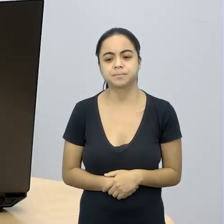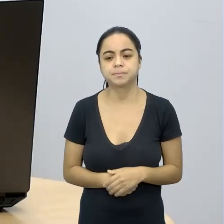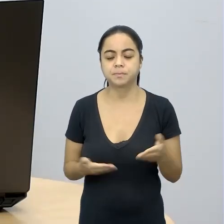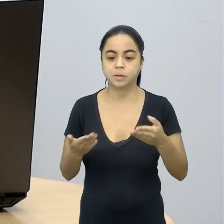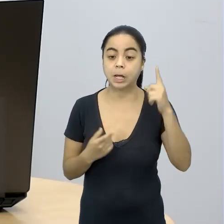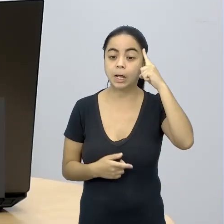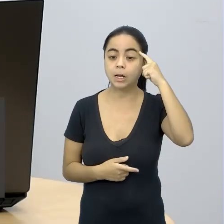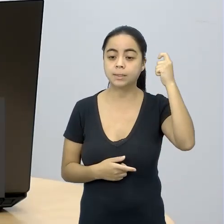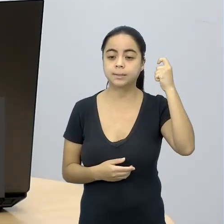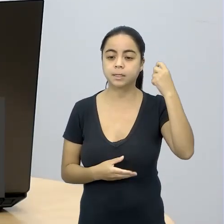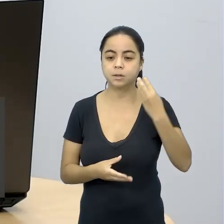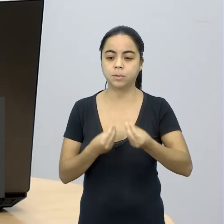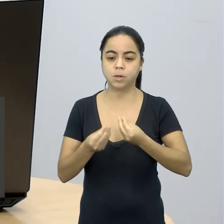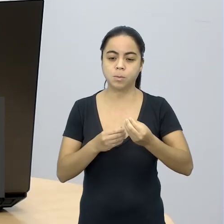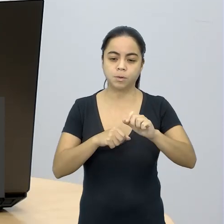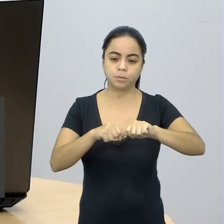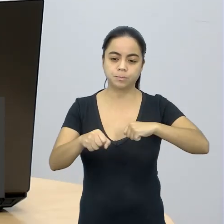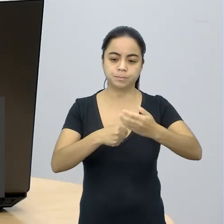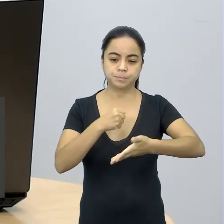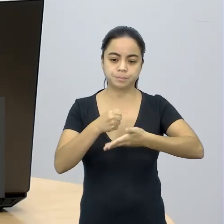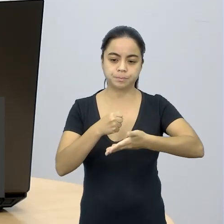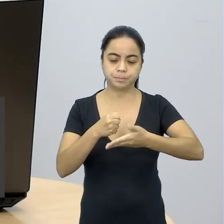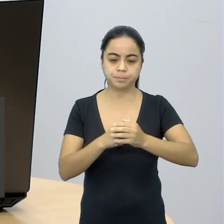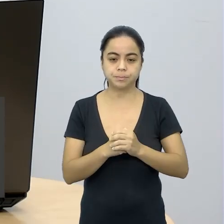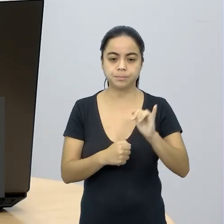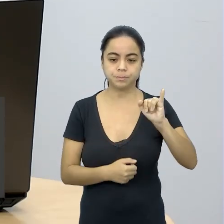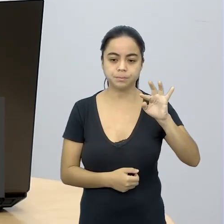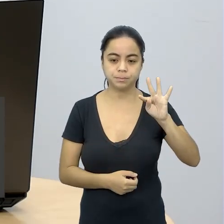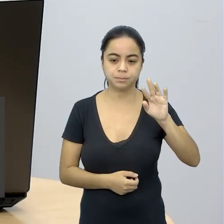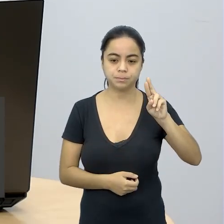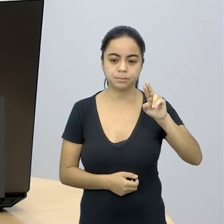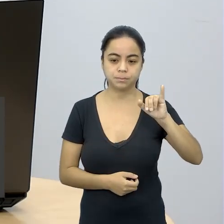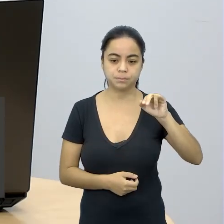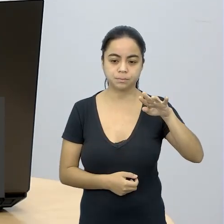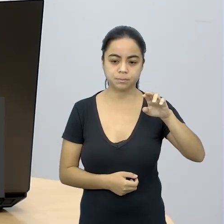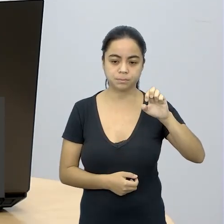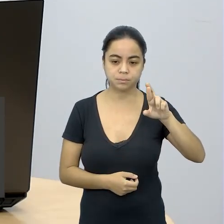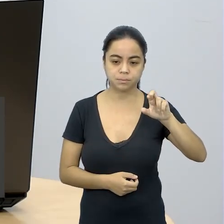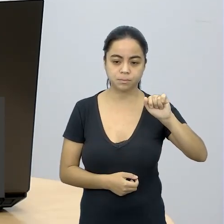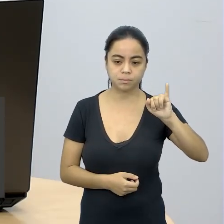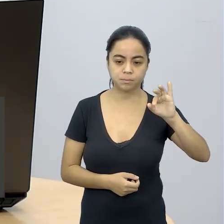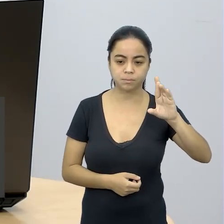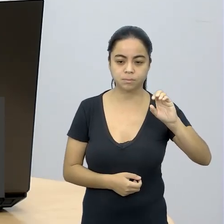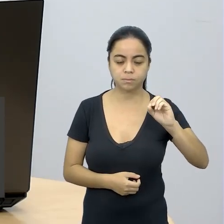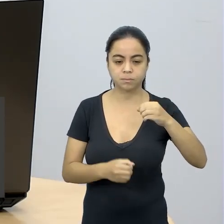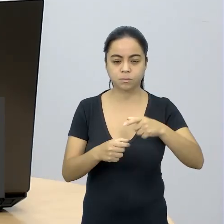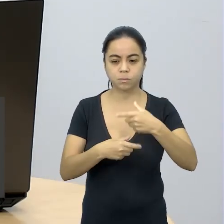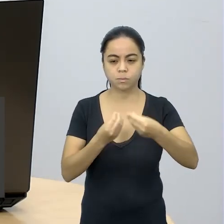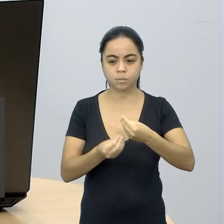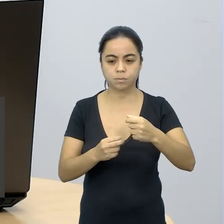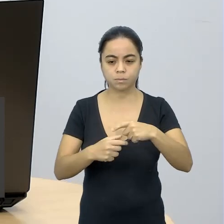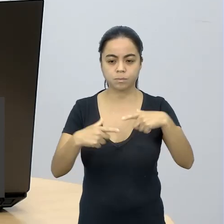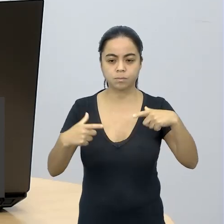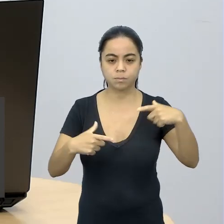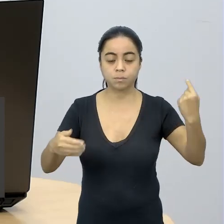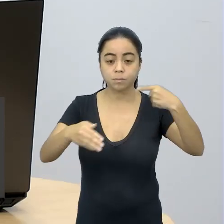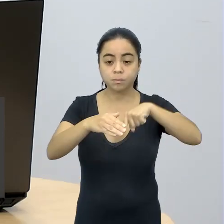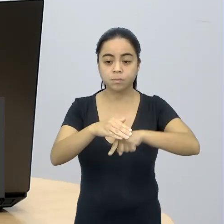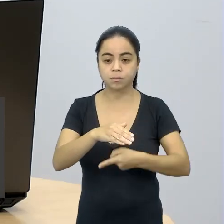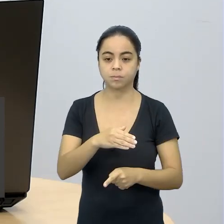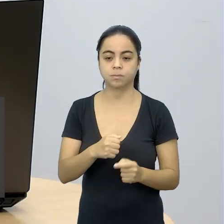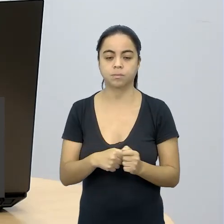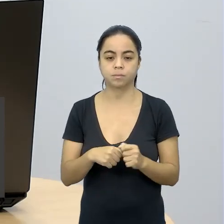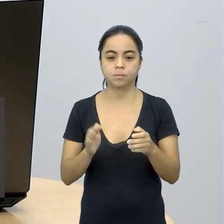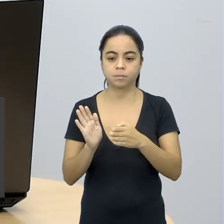nessa ideia de formação geral básica, do itinerário formativo e como aprofundar e como ampliar o conhecimento dos estudantes, a gente vai